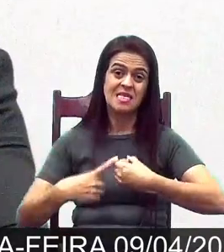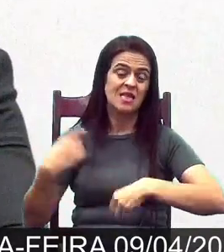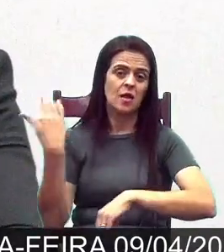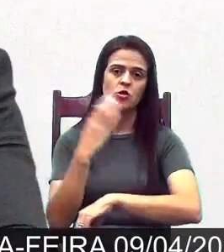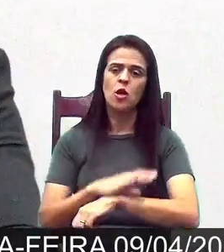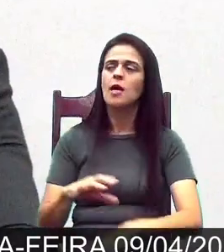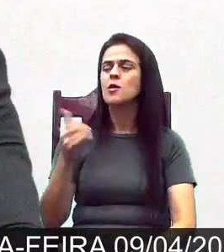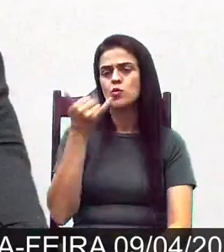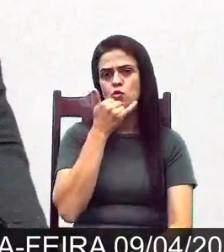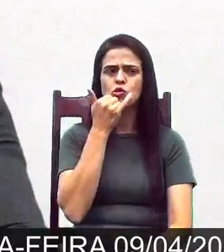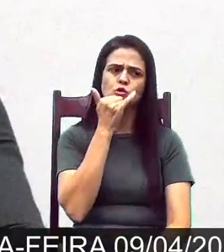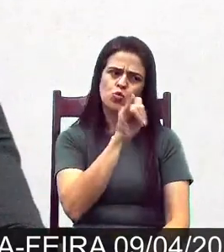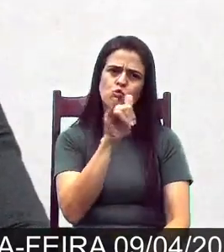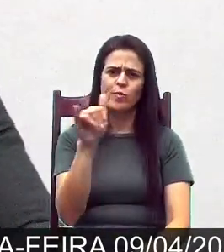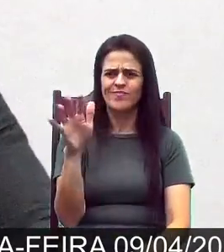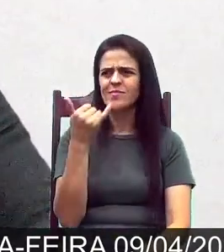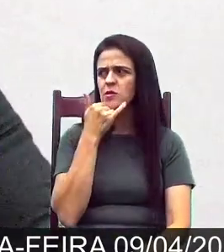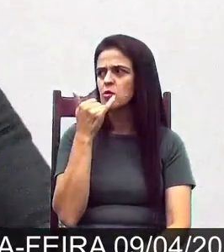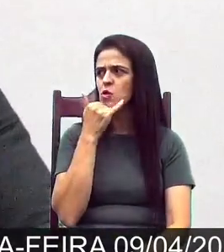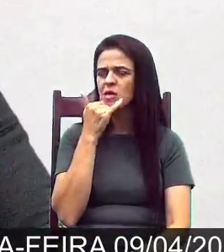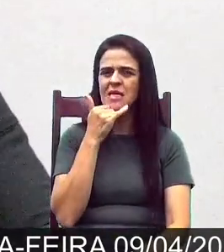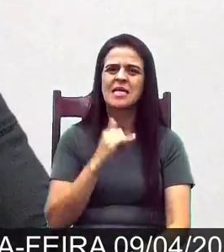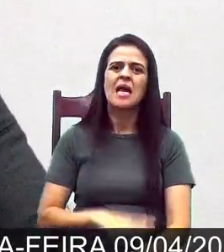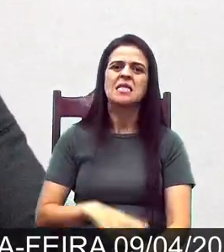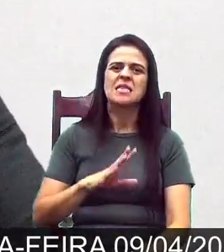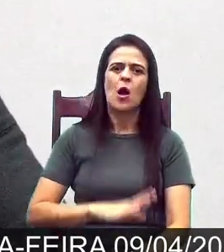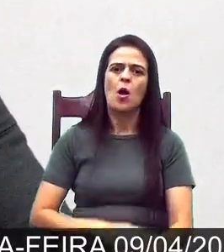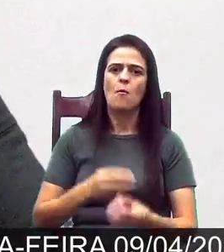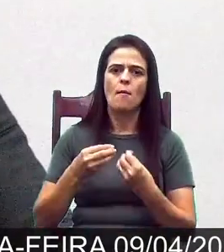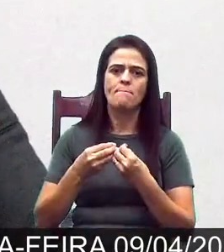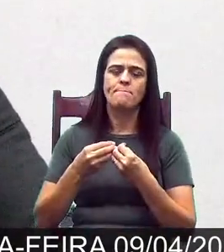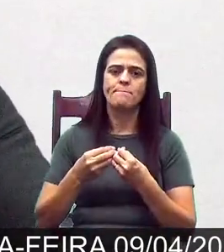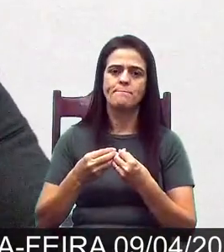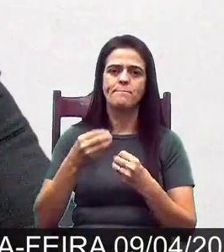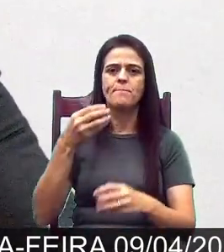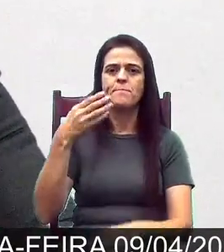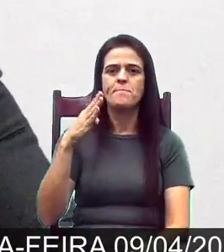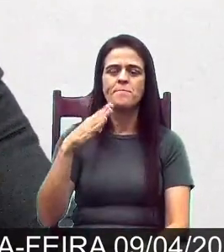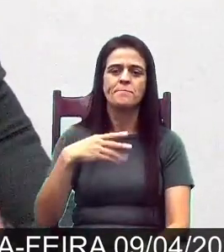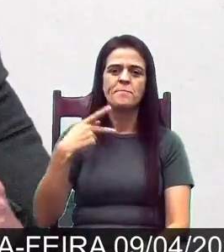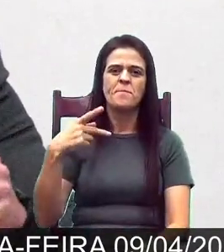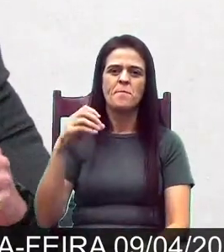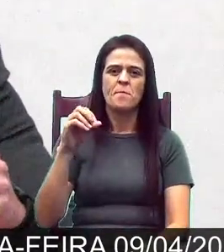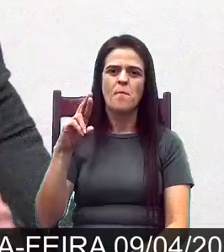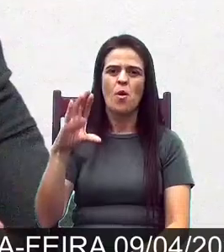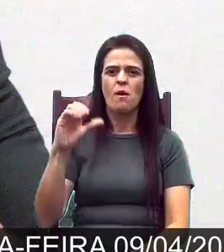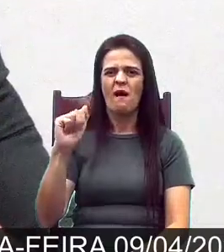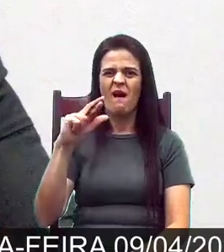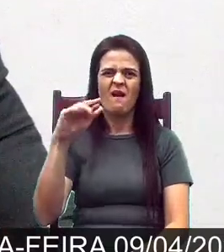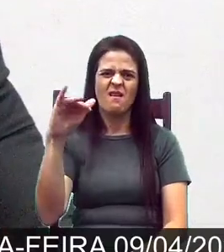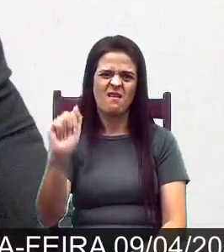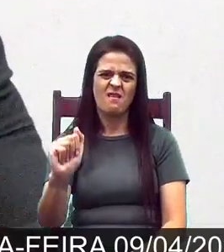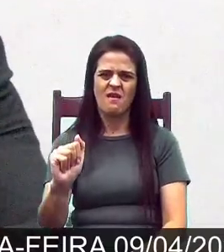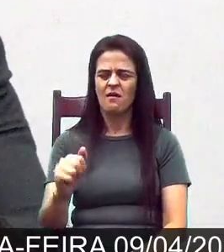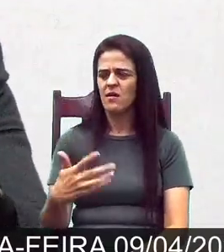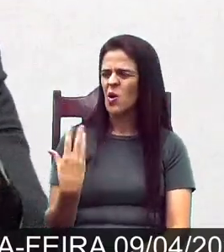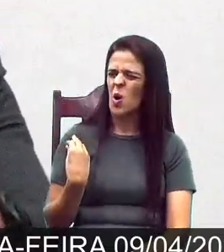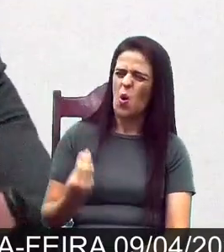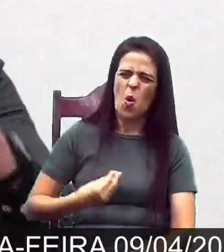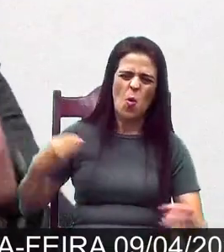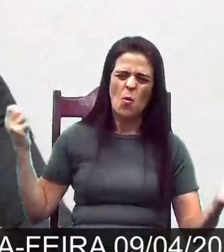me desculpem a expressão, mas está uma porcaria. Está uma vergonha uma cidade do nosso porte, do